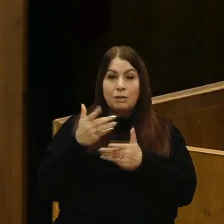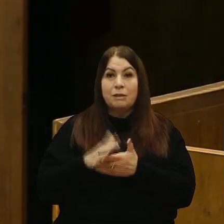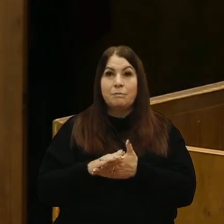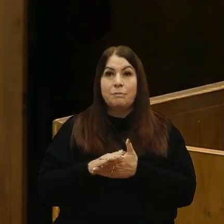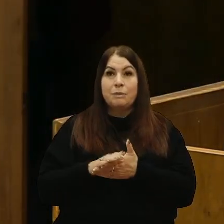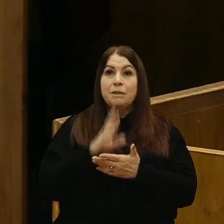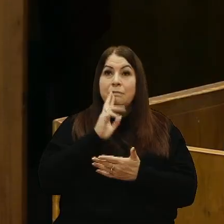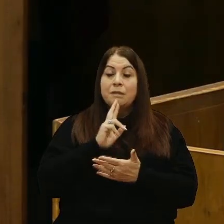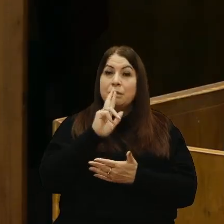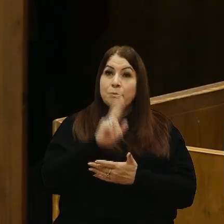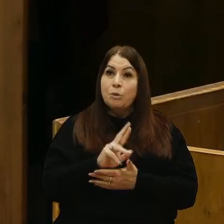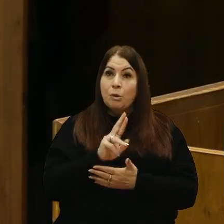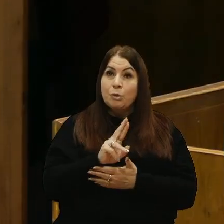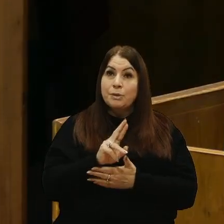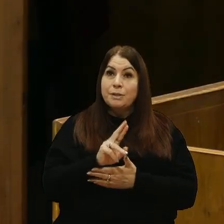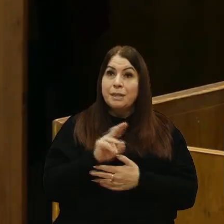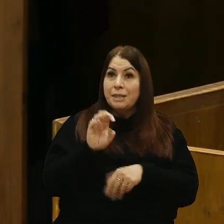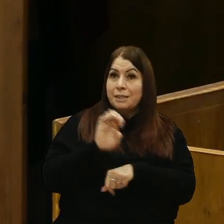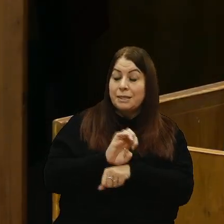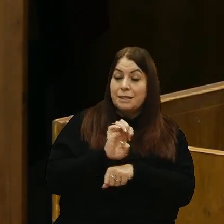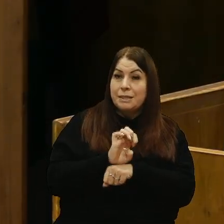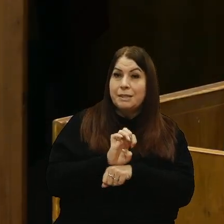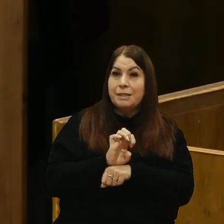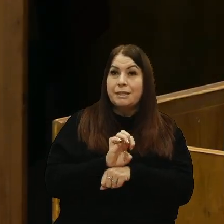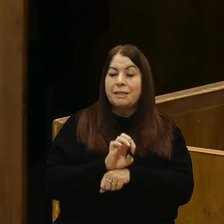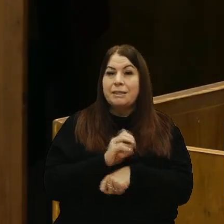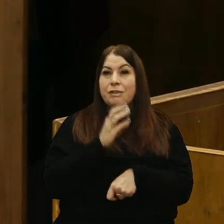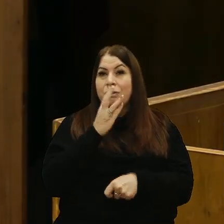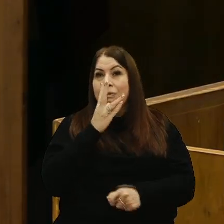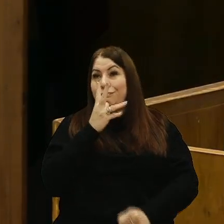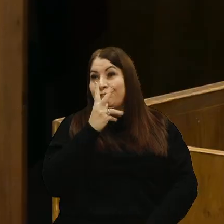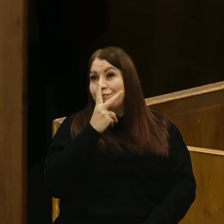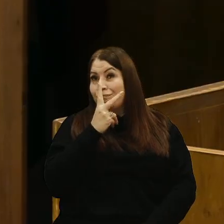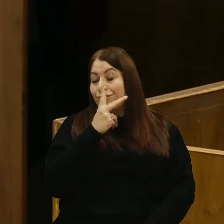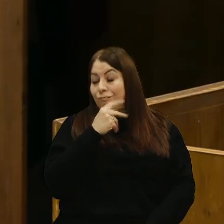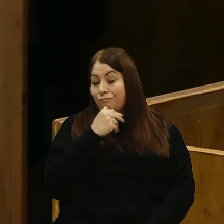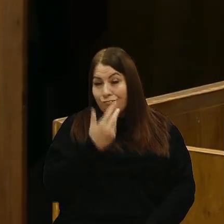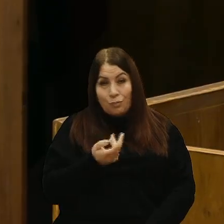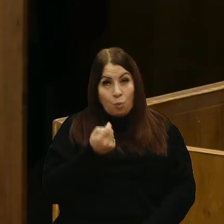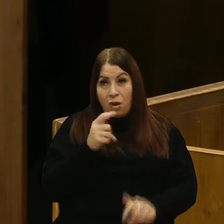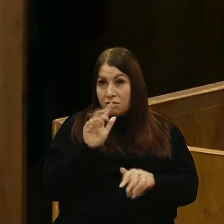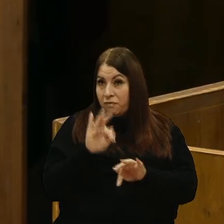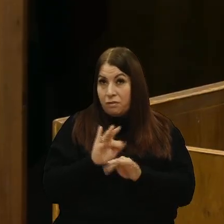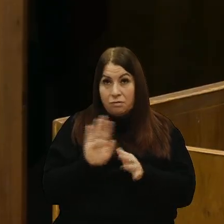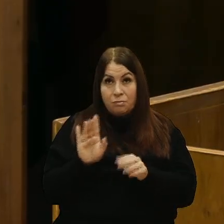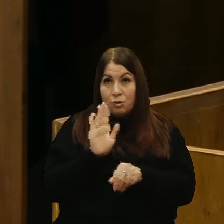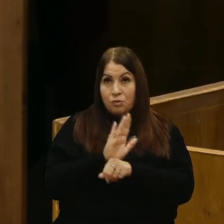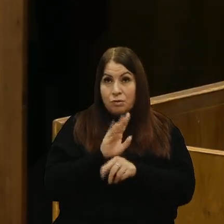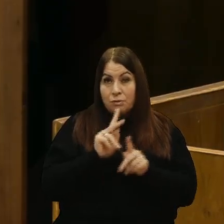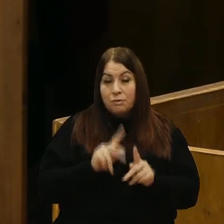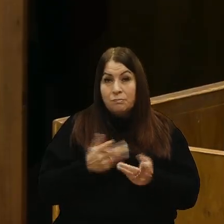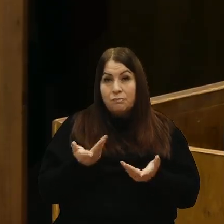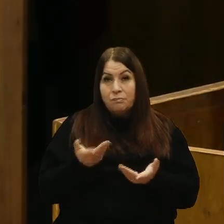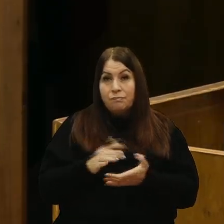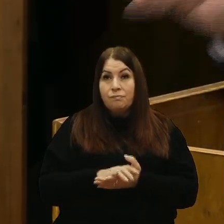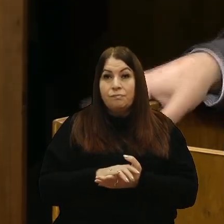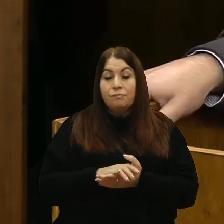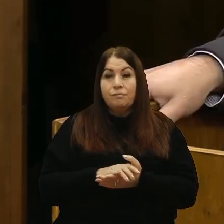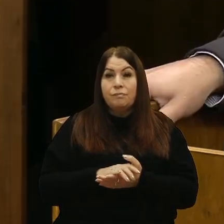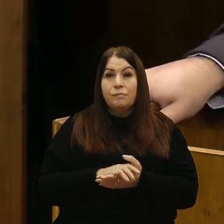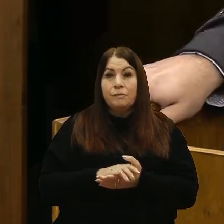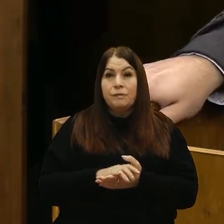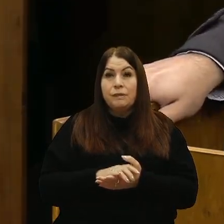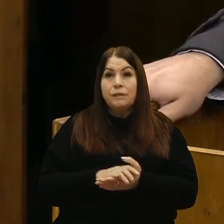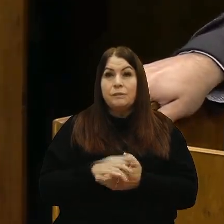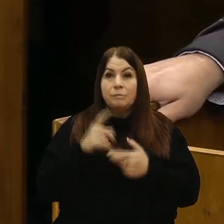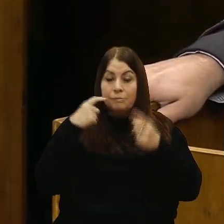a resposta a nível estadual é devagar, quase parando, para ajudar essas pessoas. Então, é mais no sentido